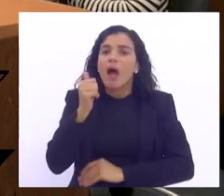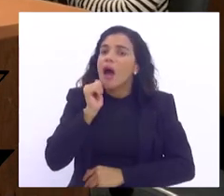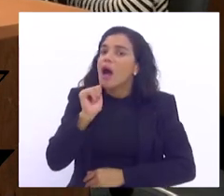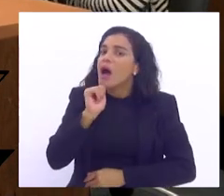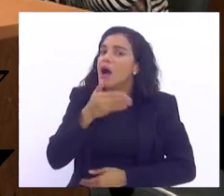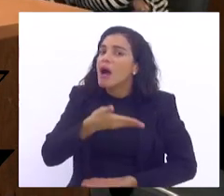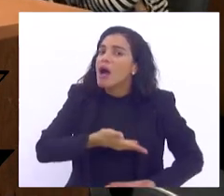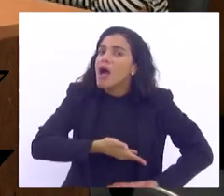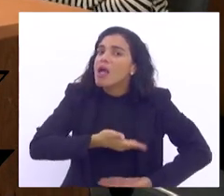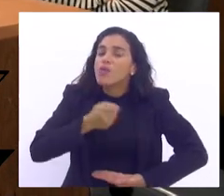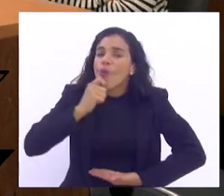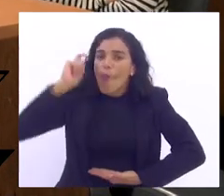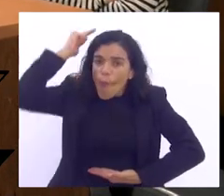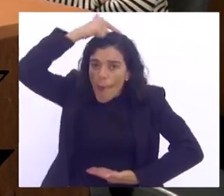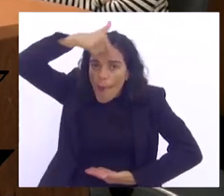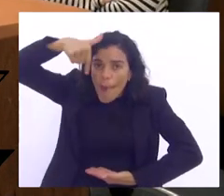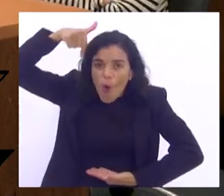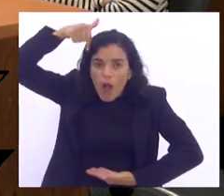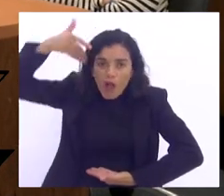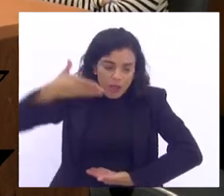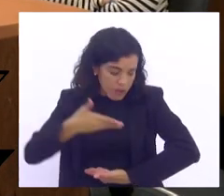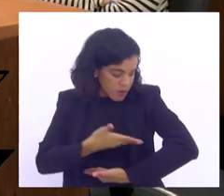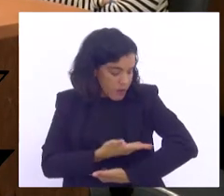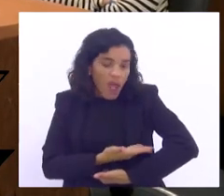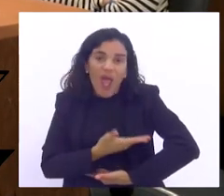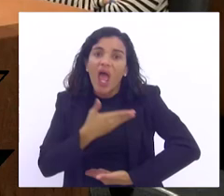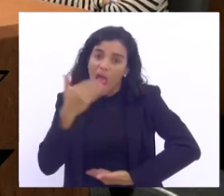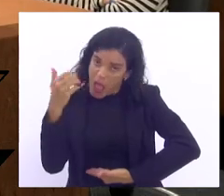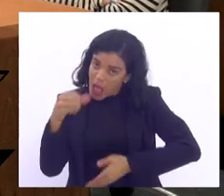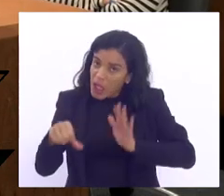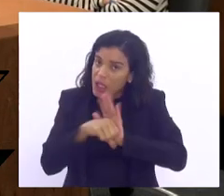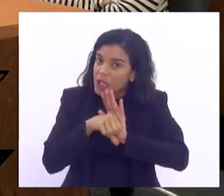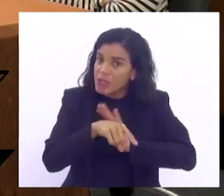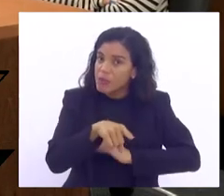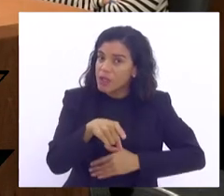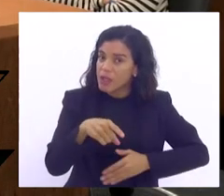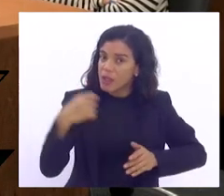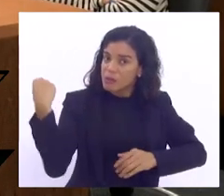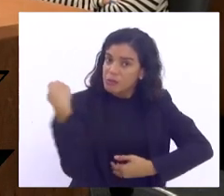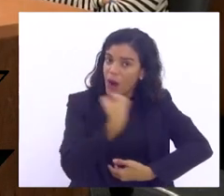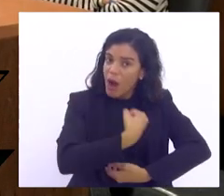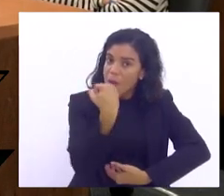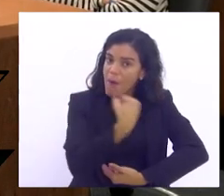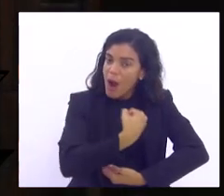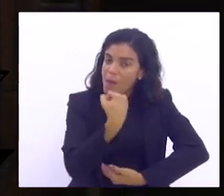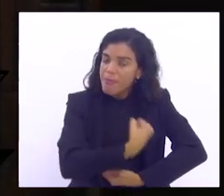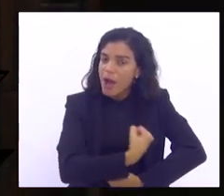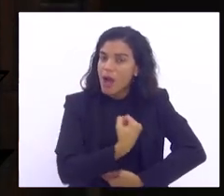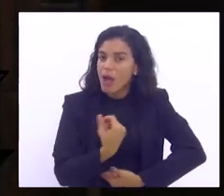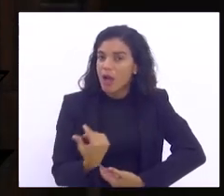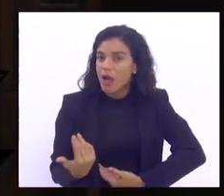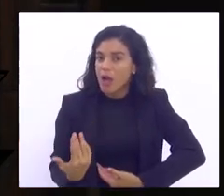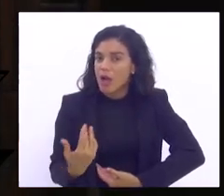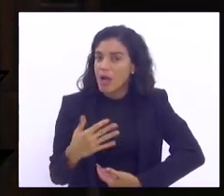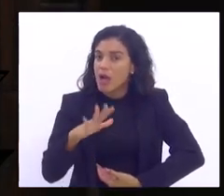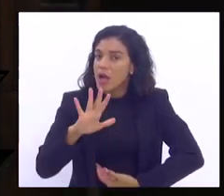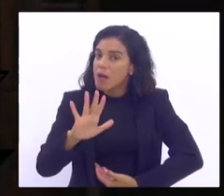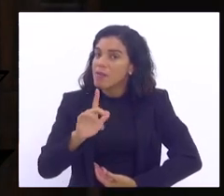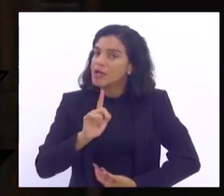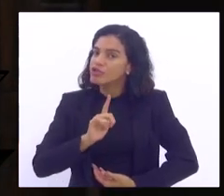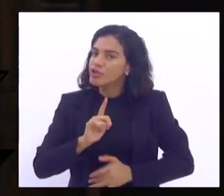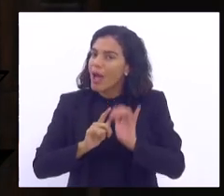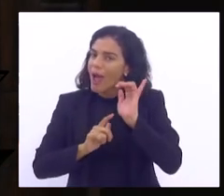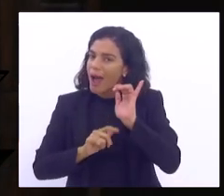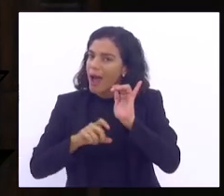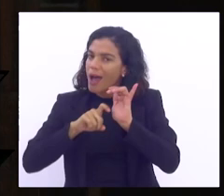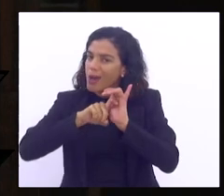neném anencéfalo, então vou matar. Não, é crime se fizer isso. Mas, se ainda está no útero